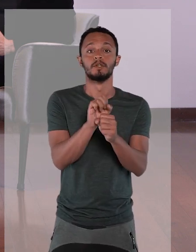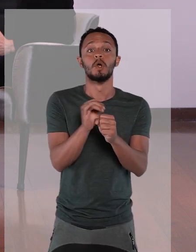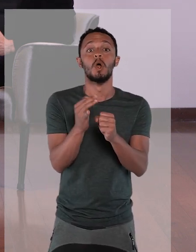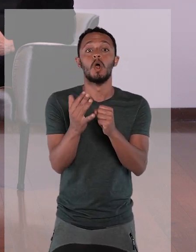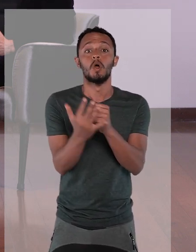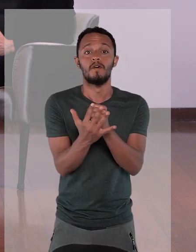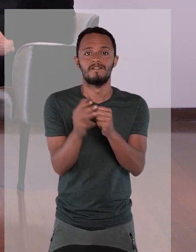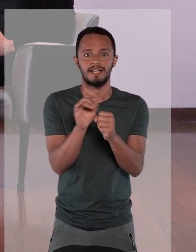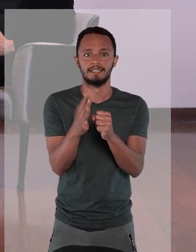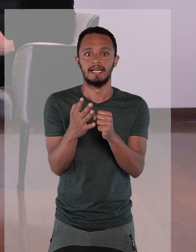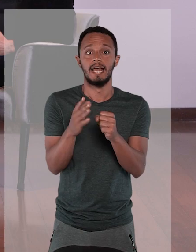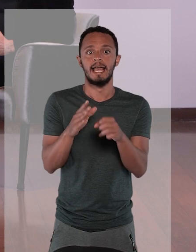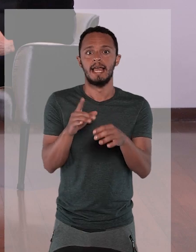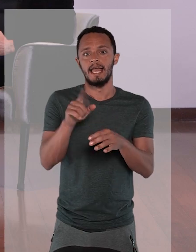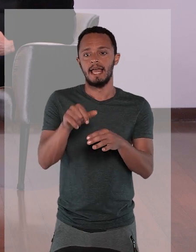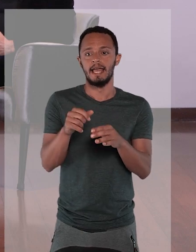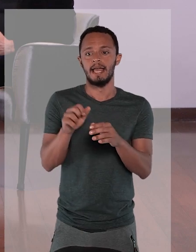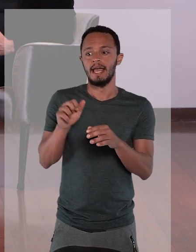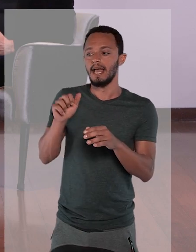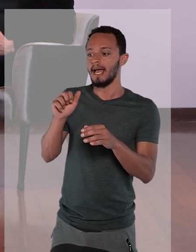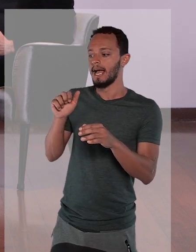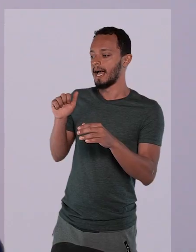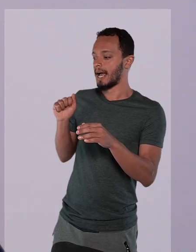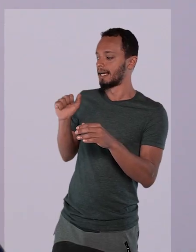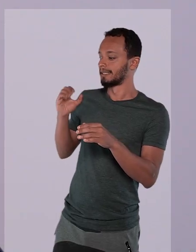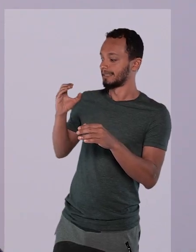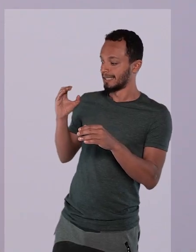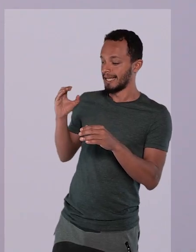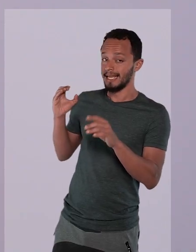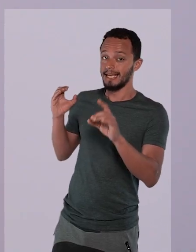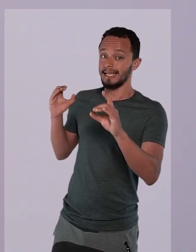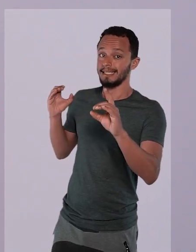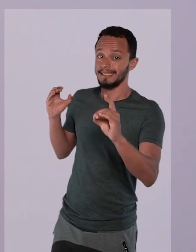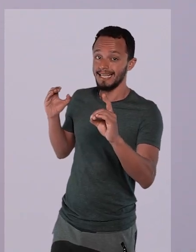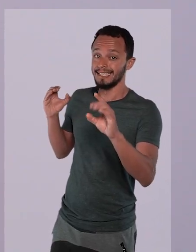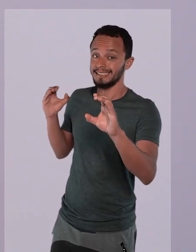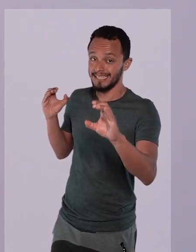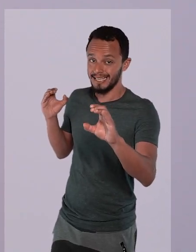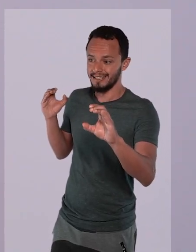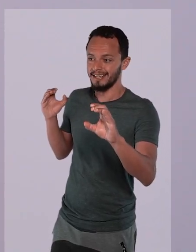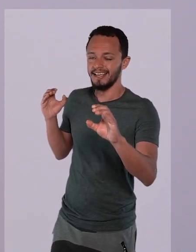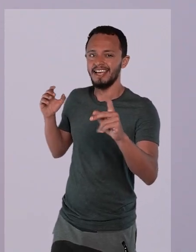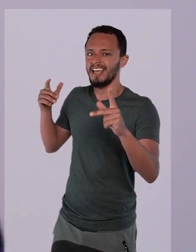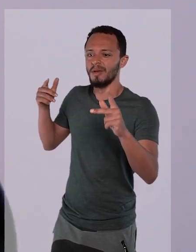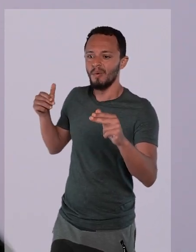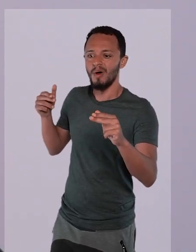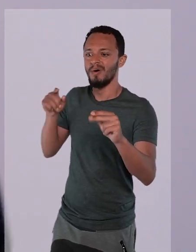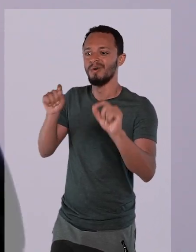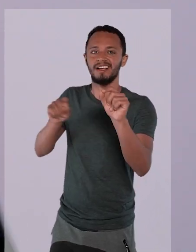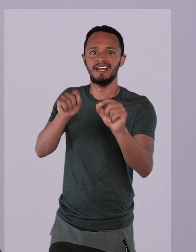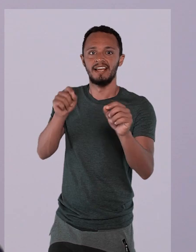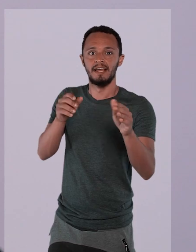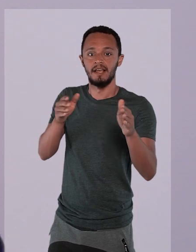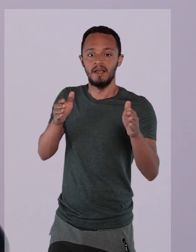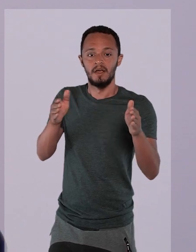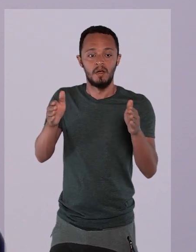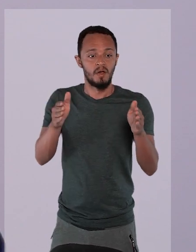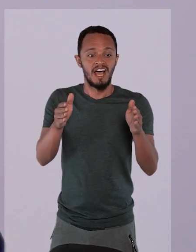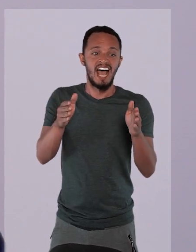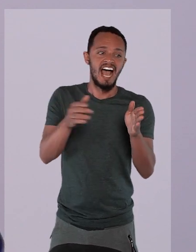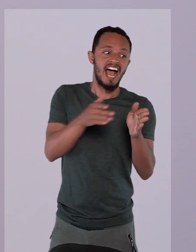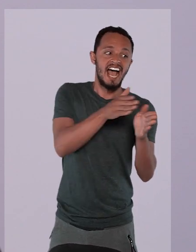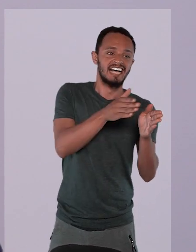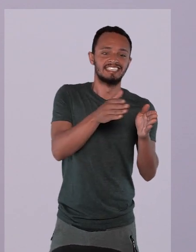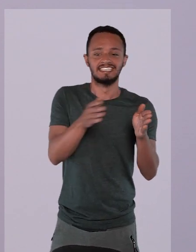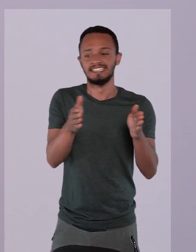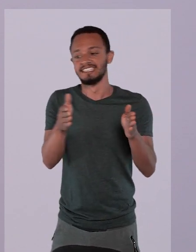AC e DC, não é antes de Cristo e depois de Cristo. É antes da Covid e depois da Covid. É um tempo demarcador das nossas vidas.